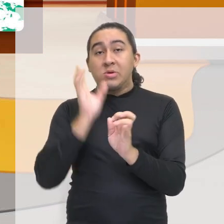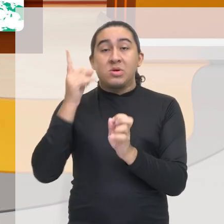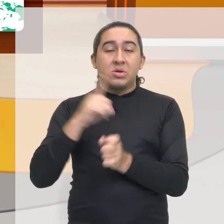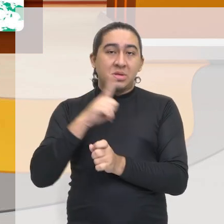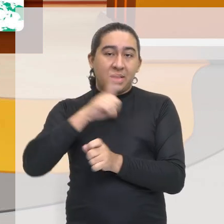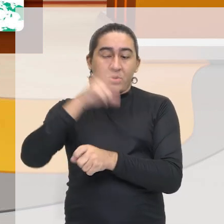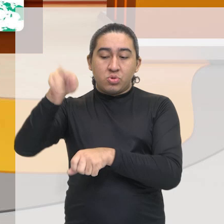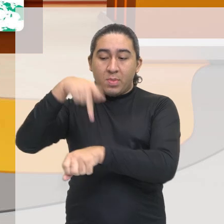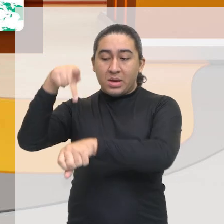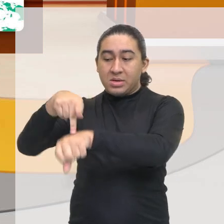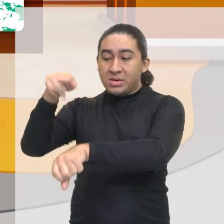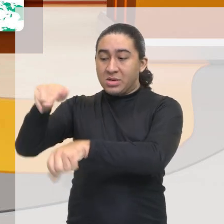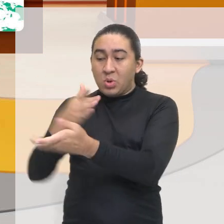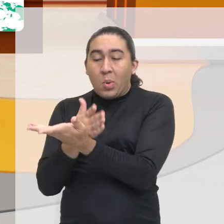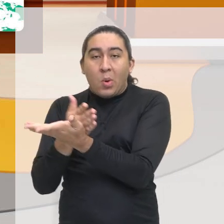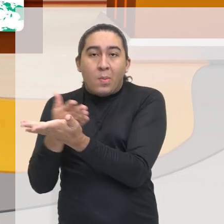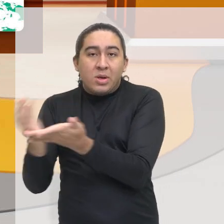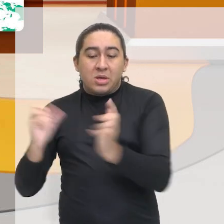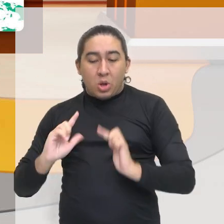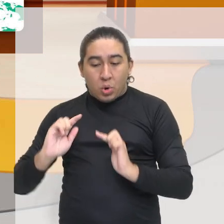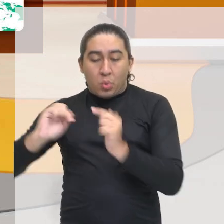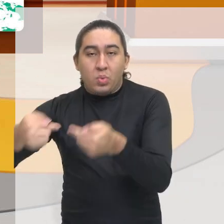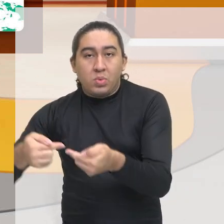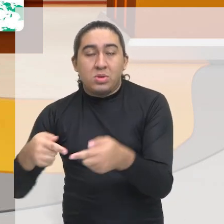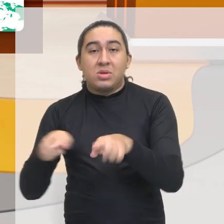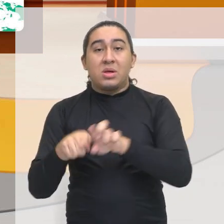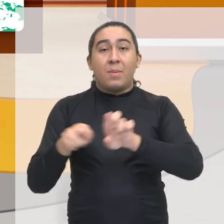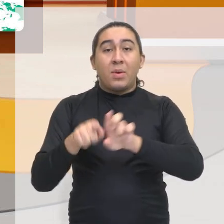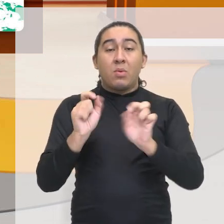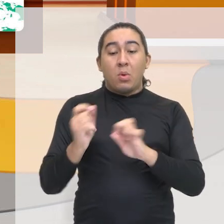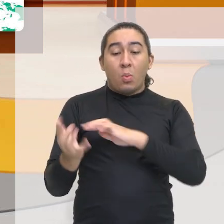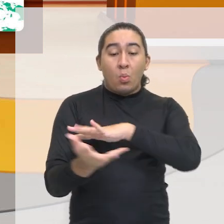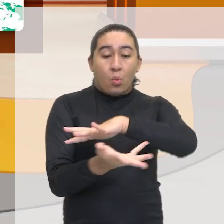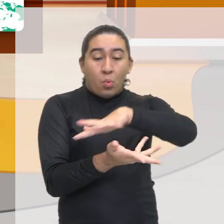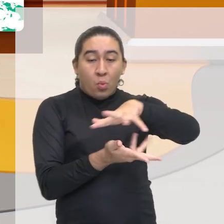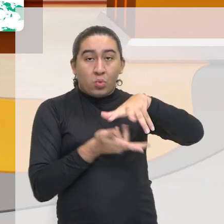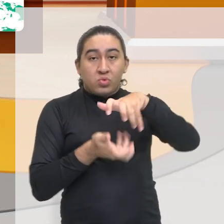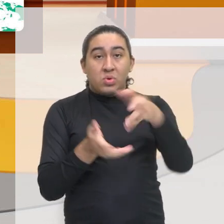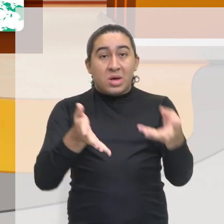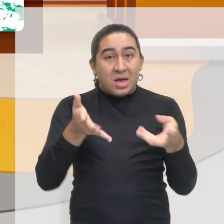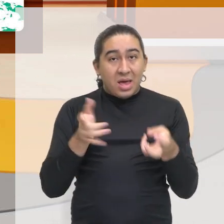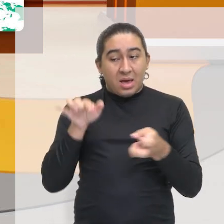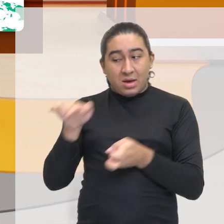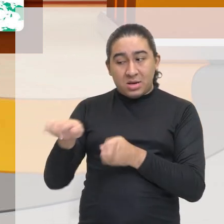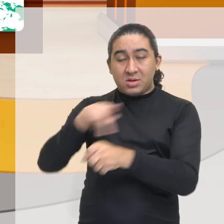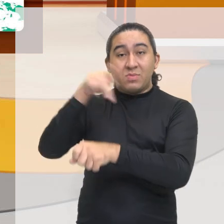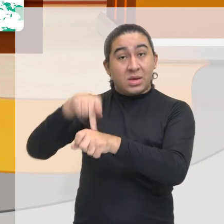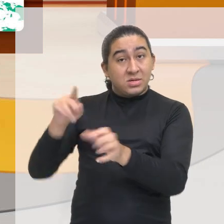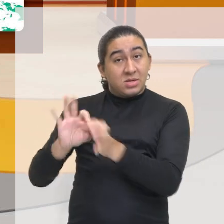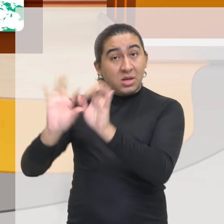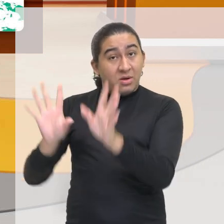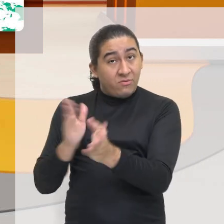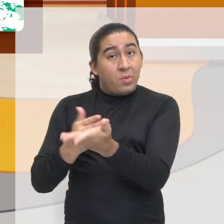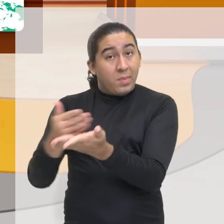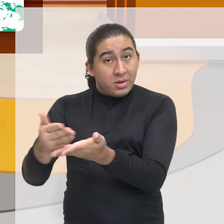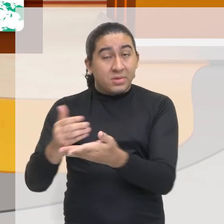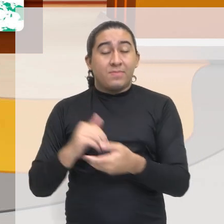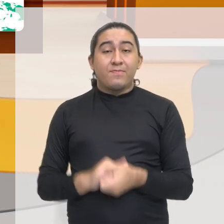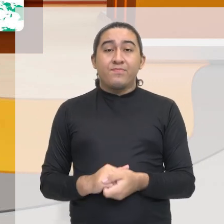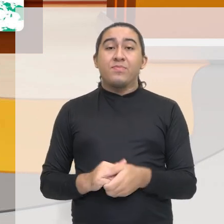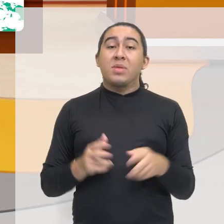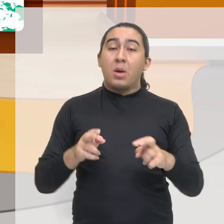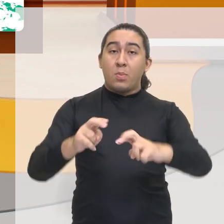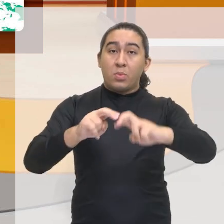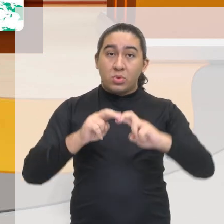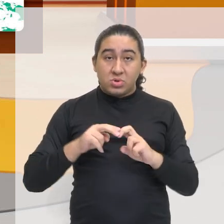nacionalismo nas colônias e também a pressão internacional por autodeterminação. Todos esses fatores elencados